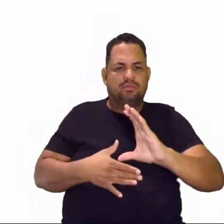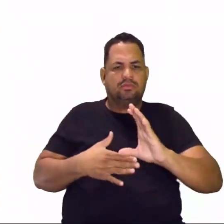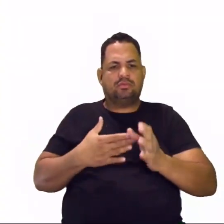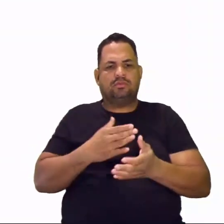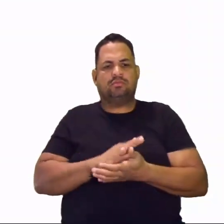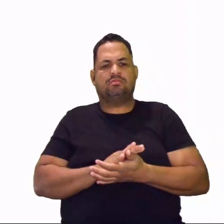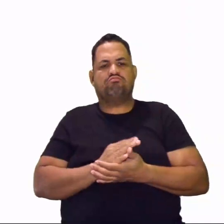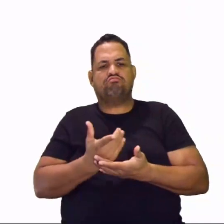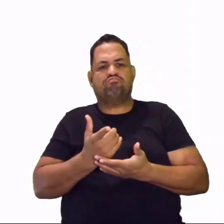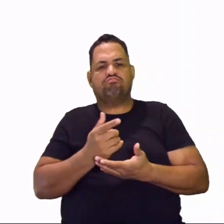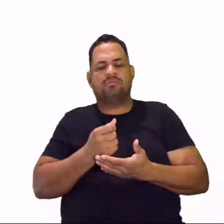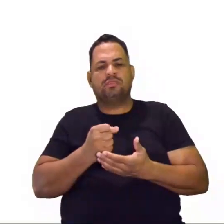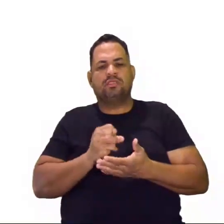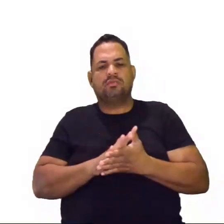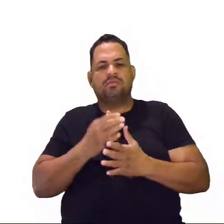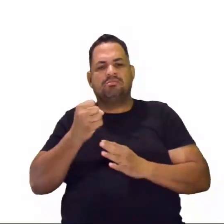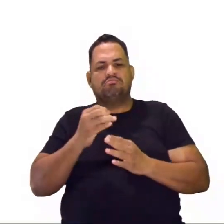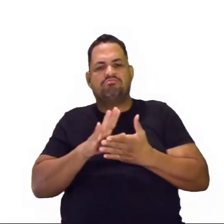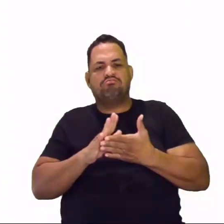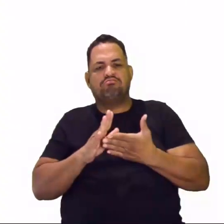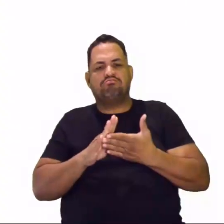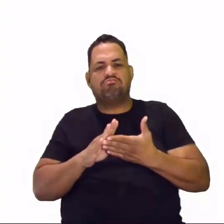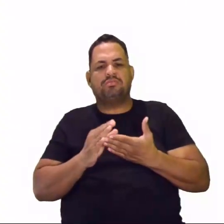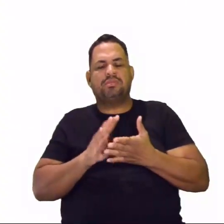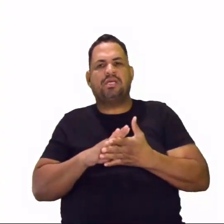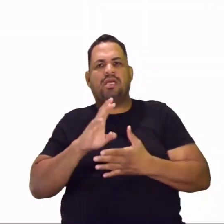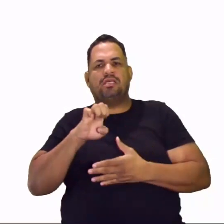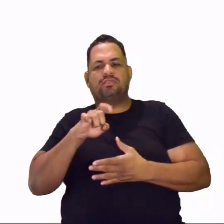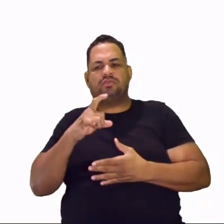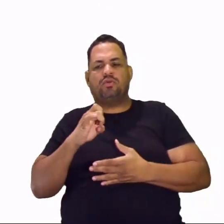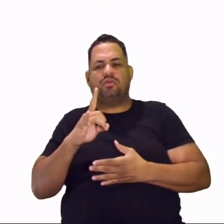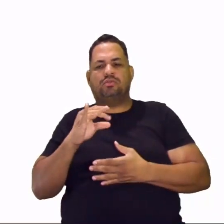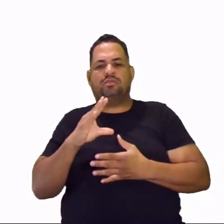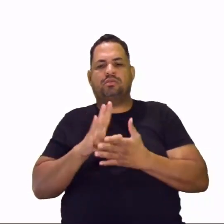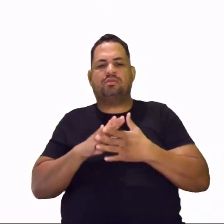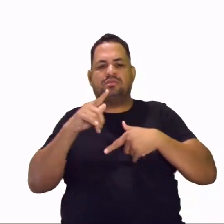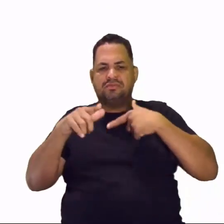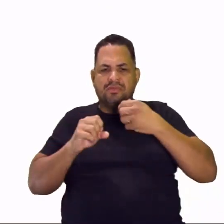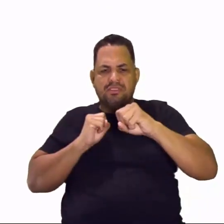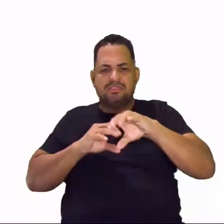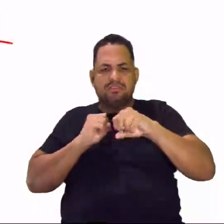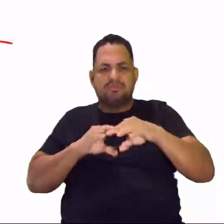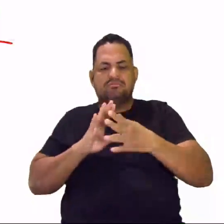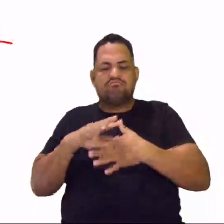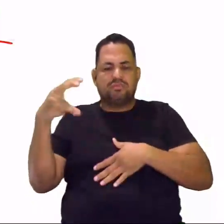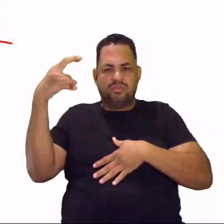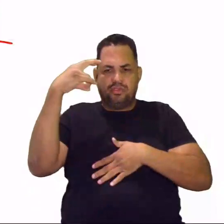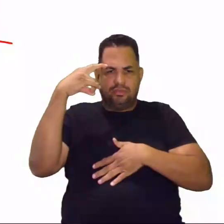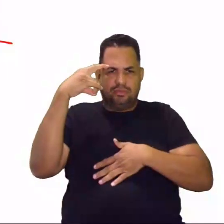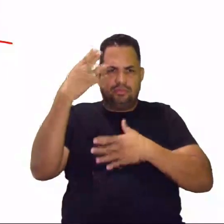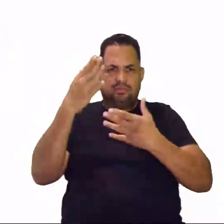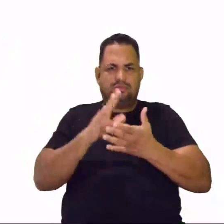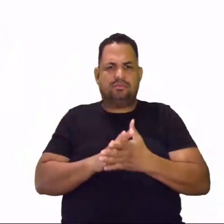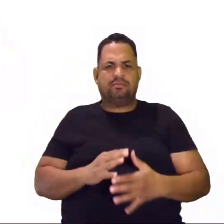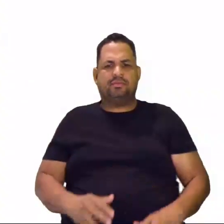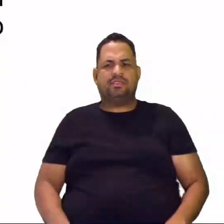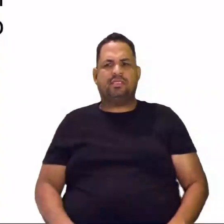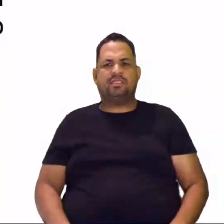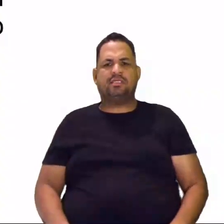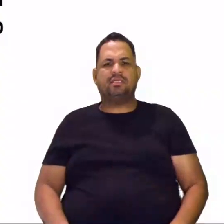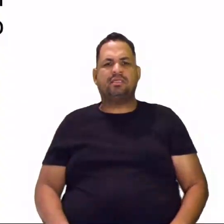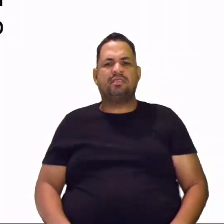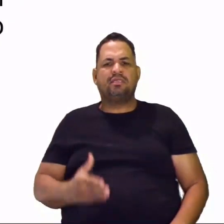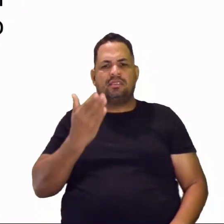caricatura atrasada e exótica. Então, isso vai sendo reproduzido culturalmente, né? Por isso que eu falei,